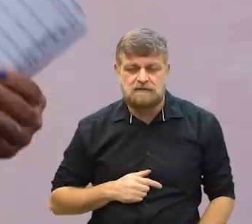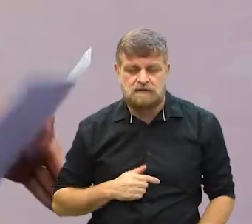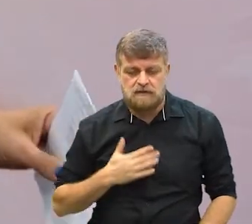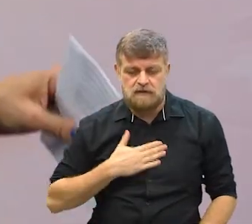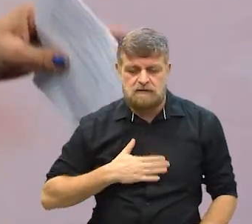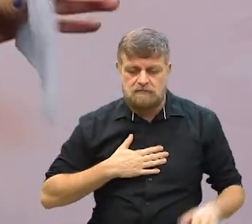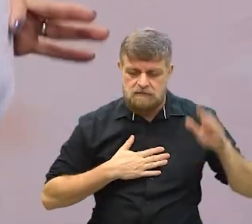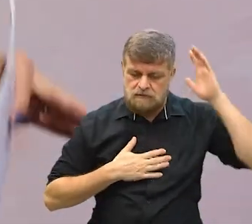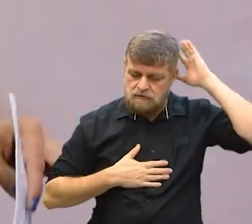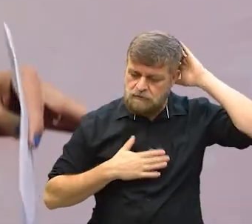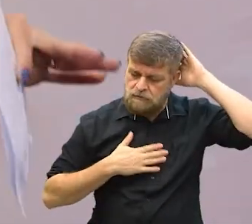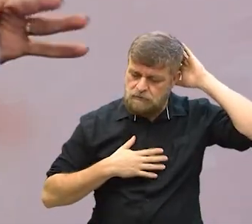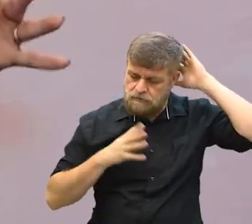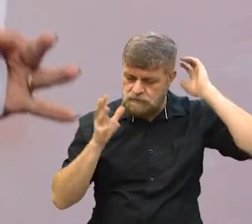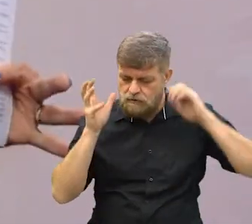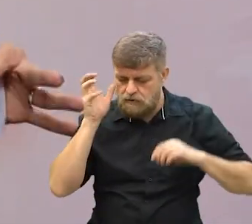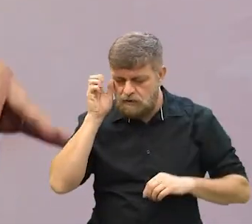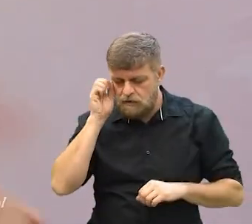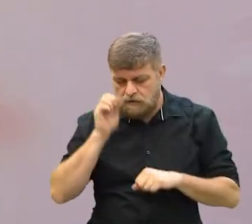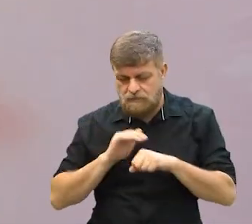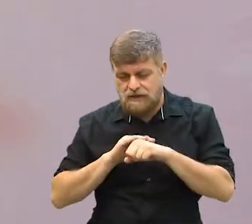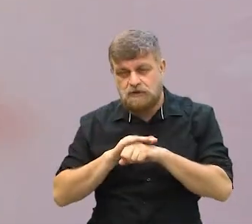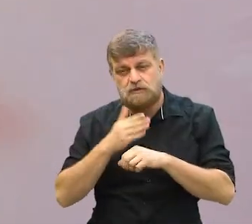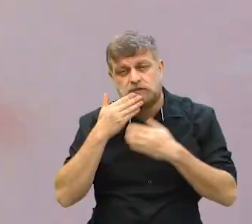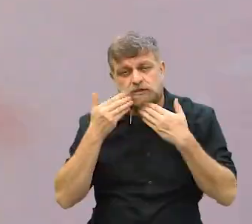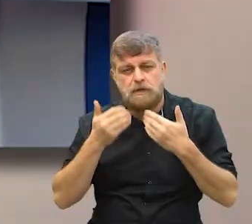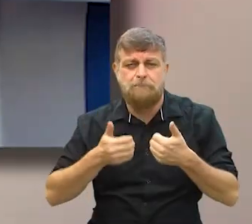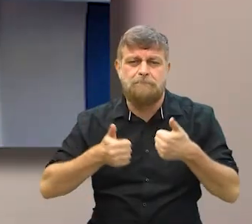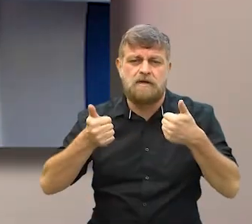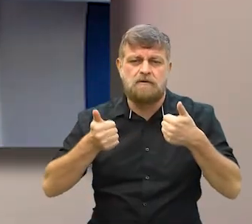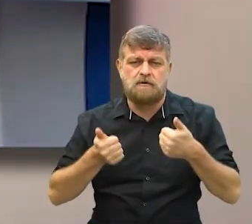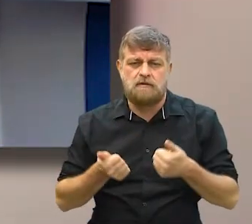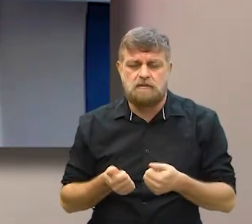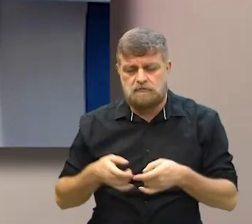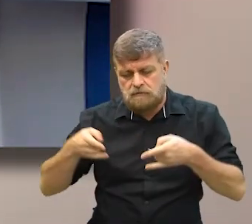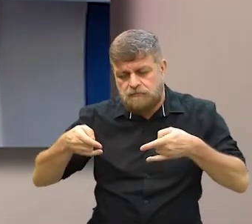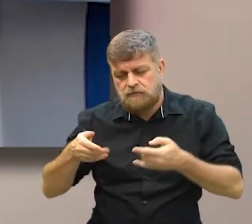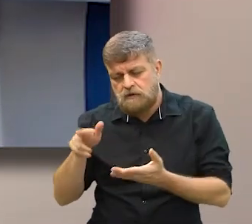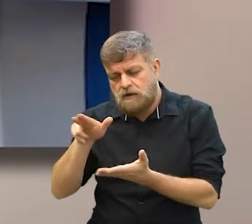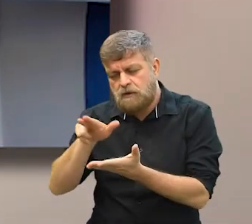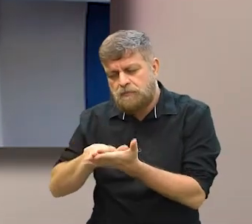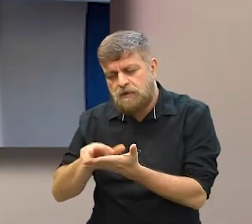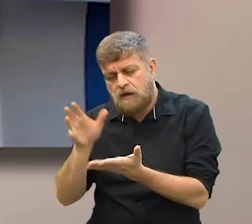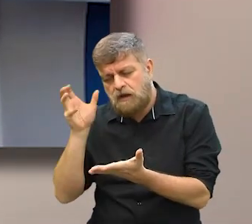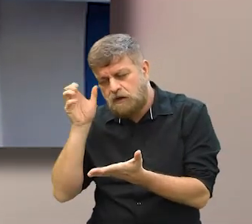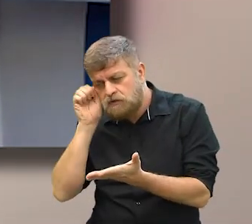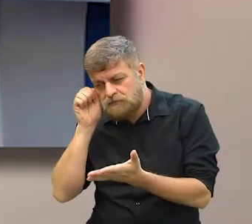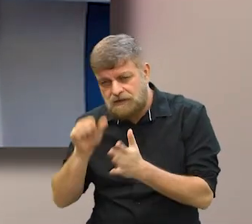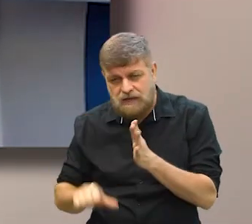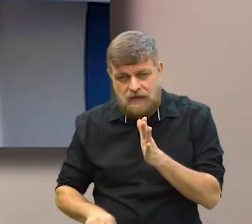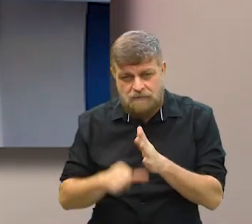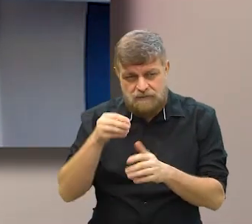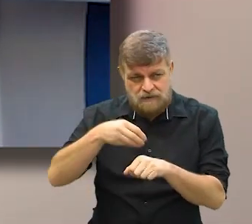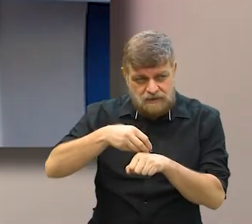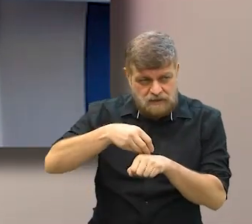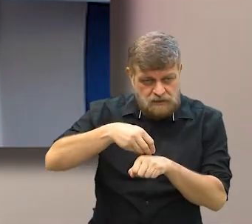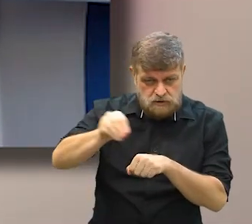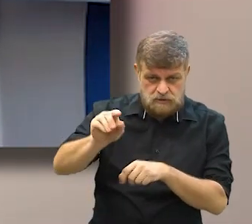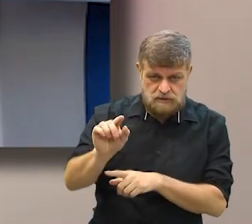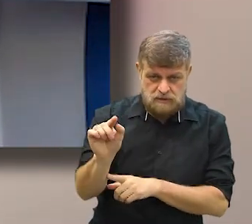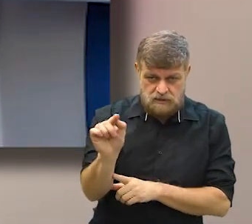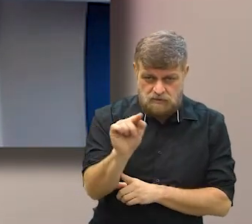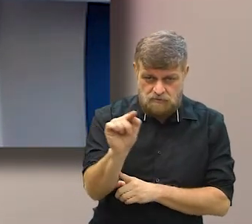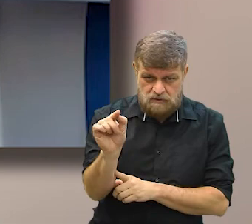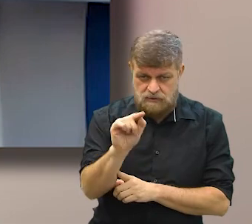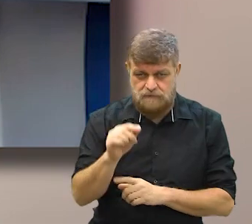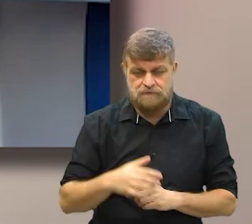uma relaxada, ter noites melhores? Bom, a primeira dica, com